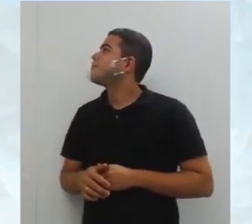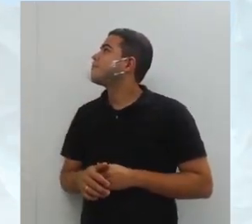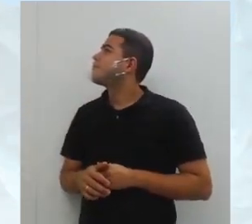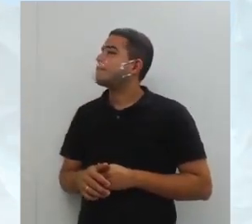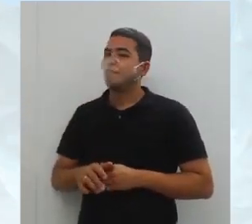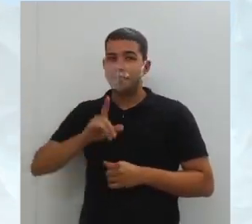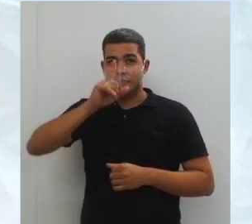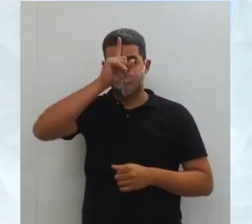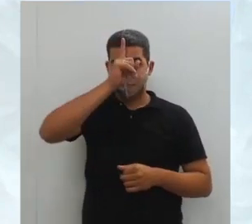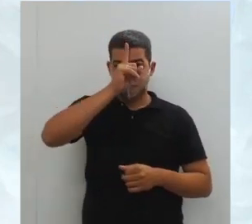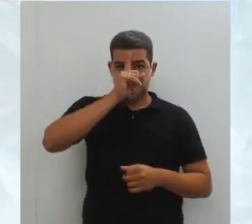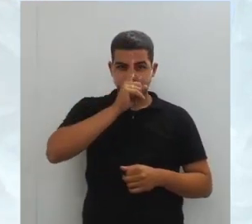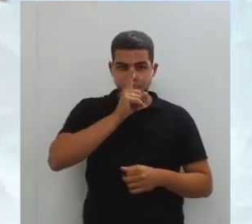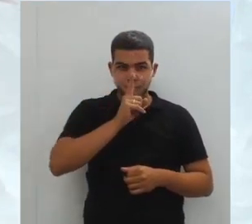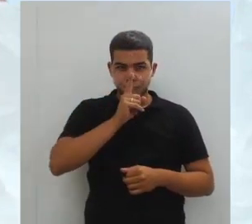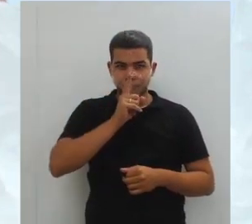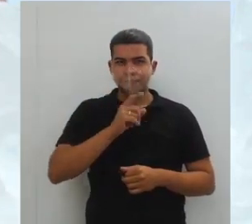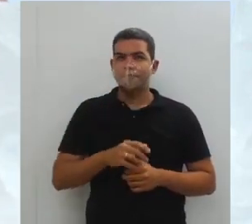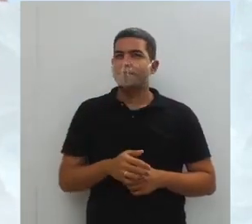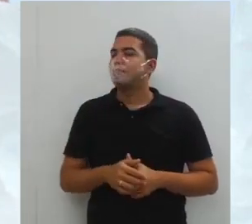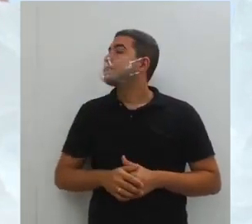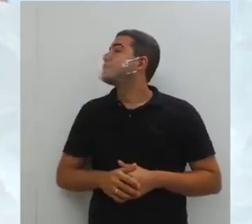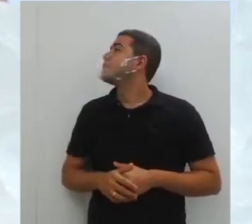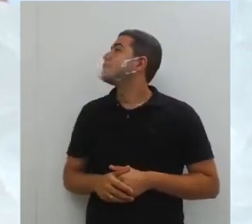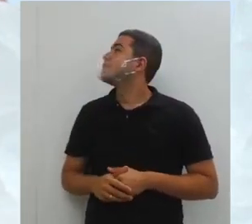A fitinha amarela.